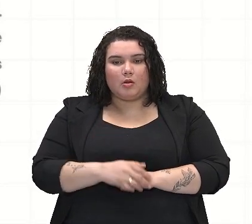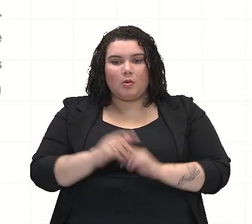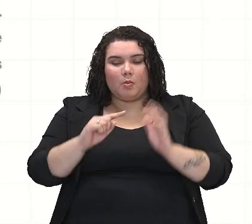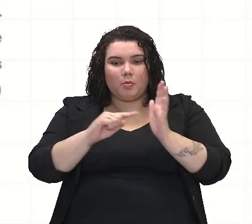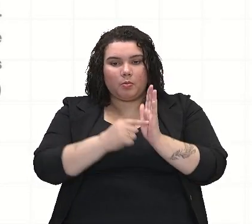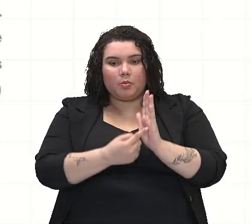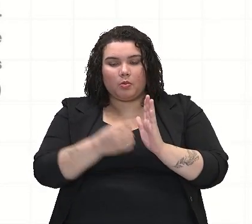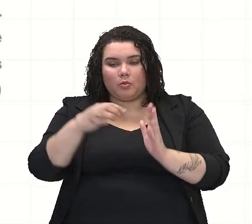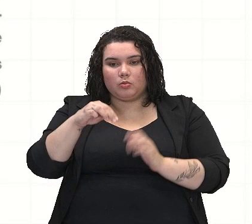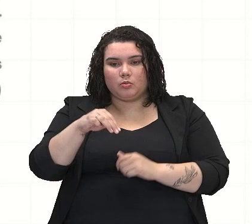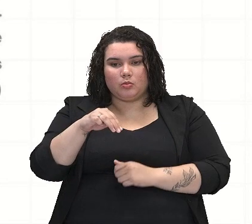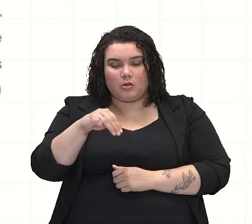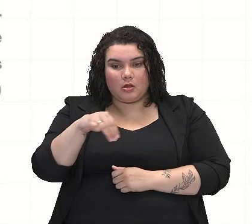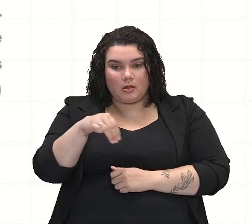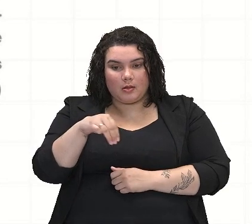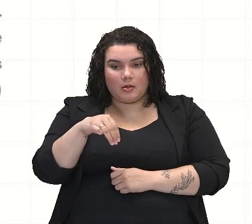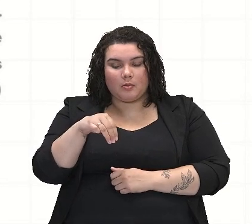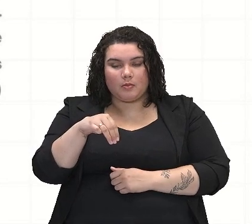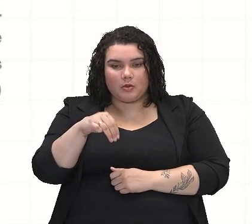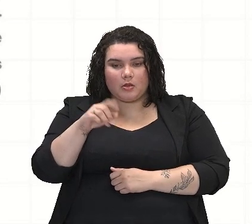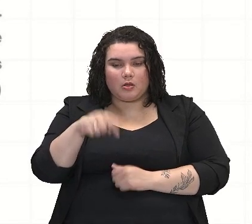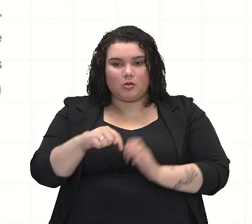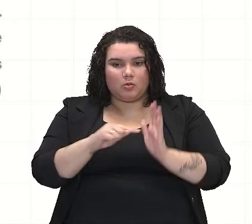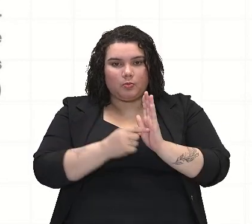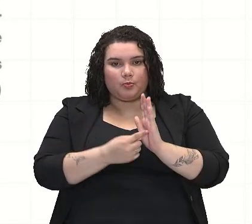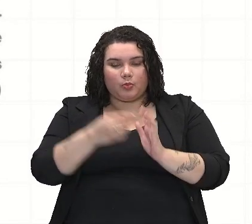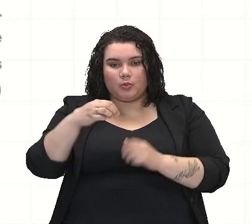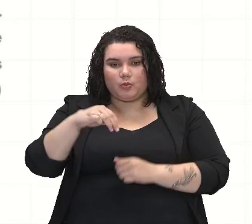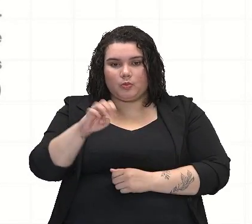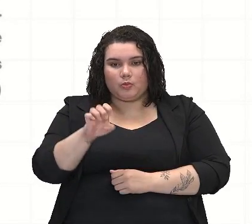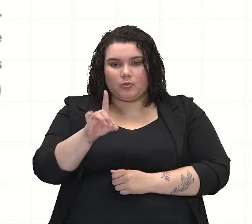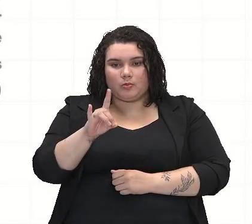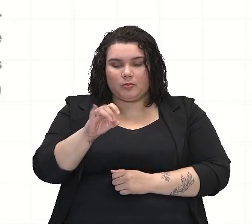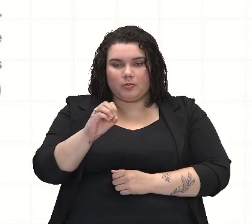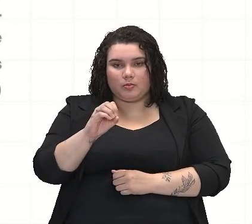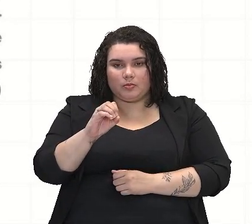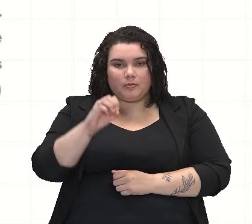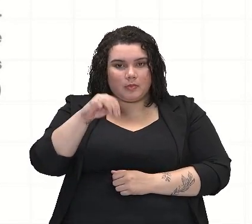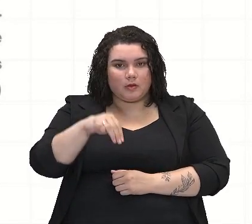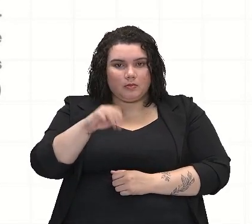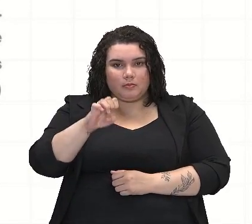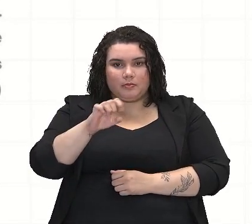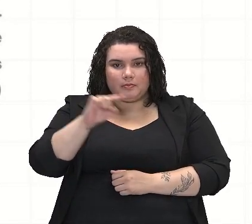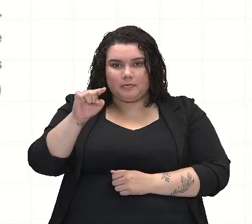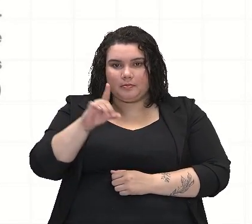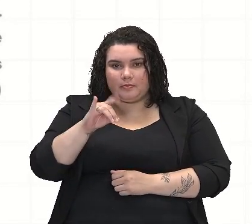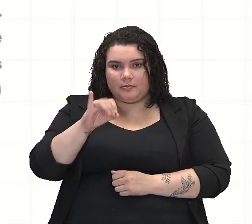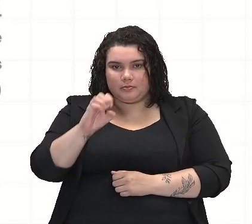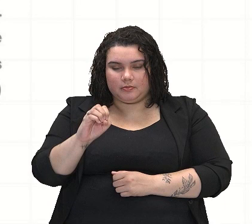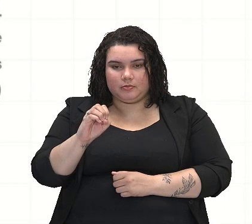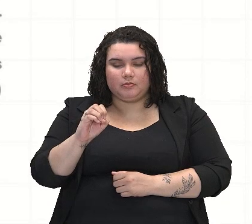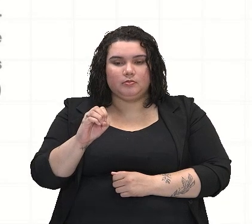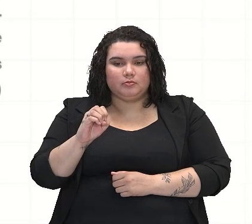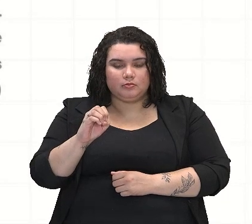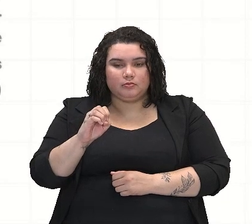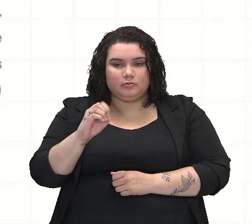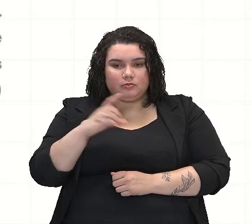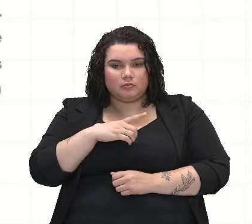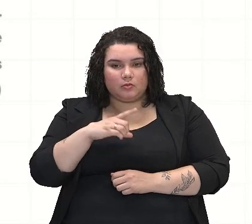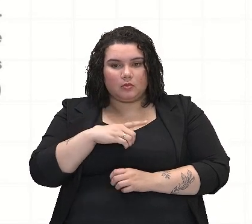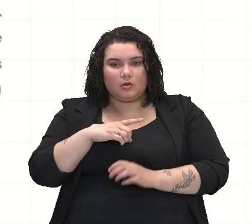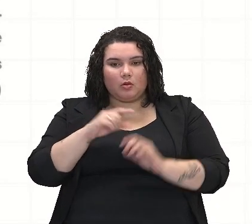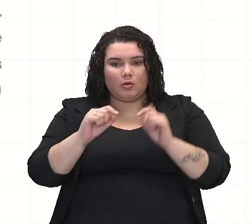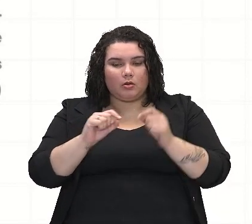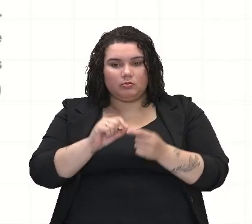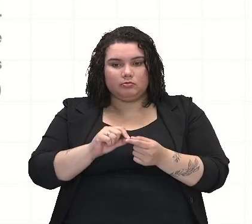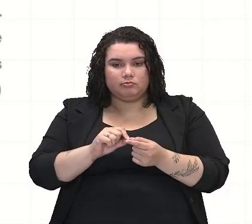sabemos que esse ponto é o ponto médio. desse segmento. Dividir o segmento em